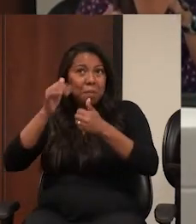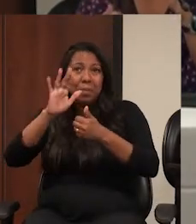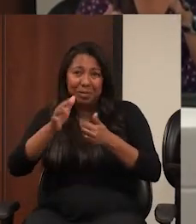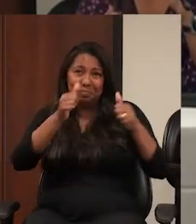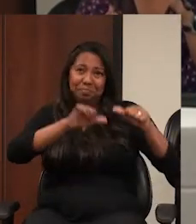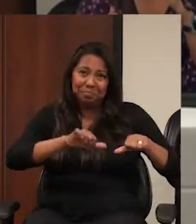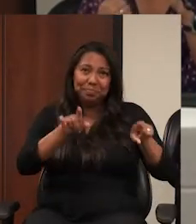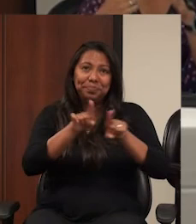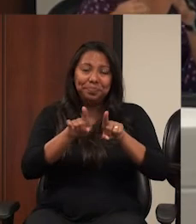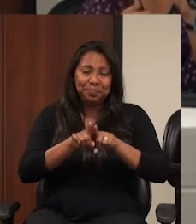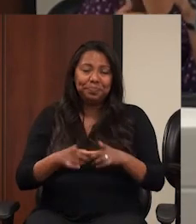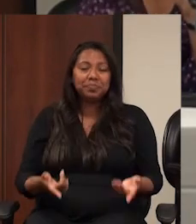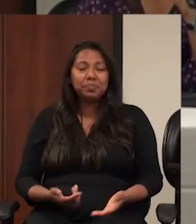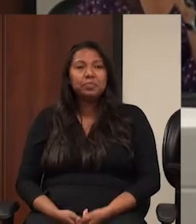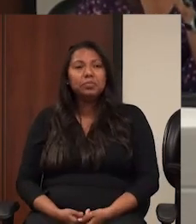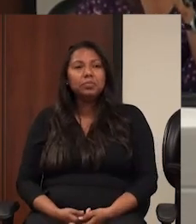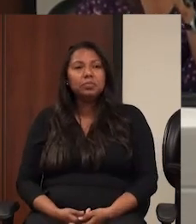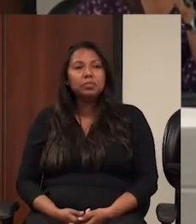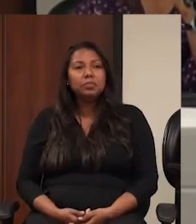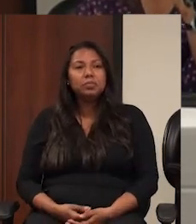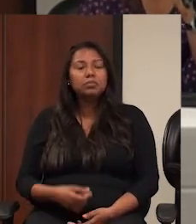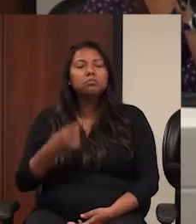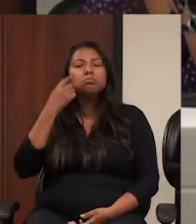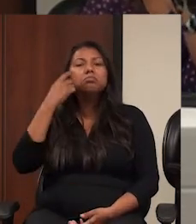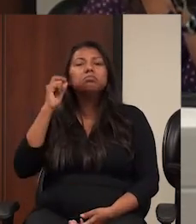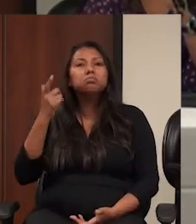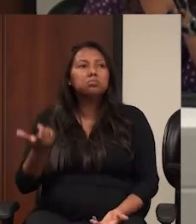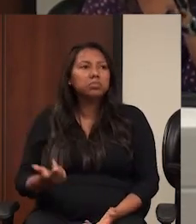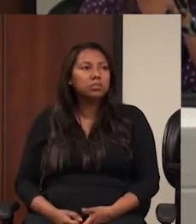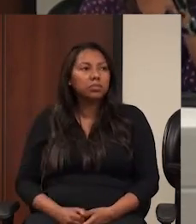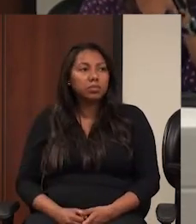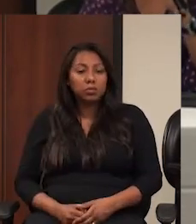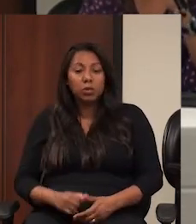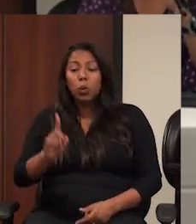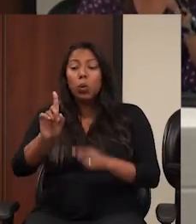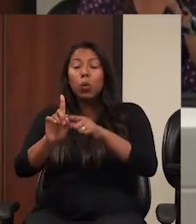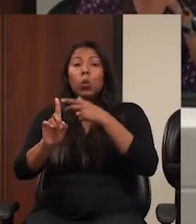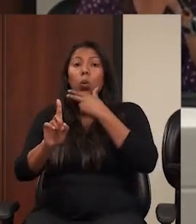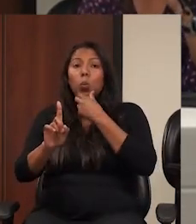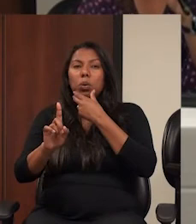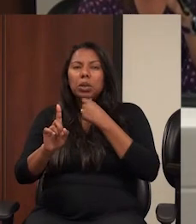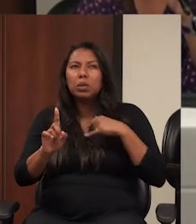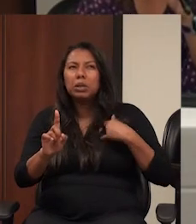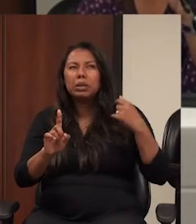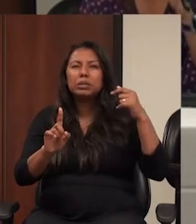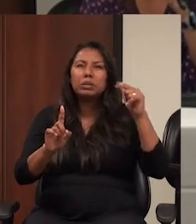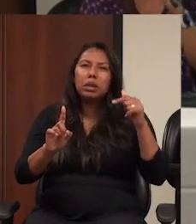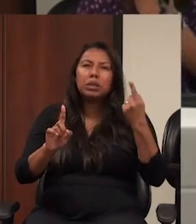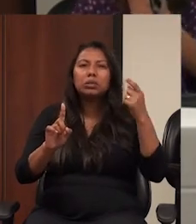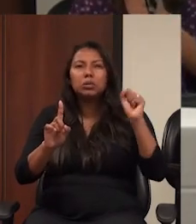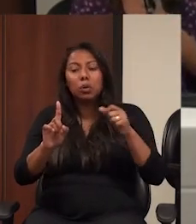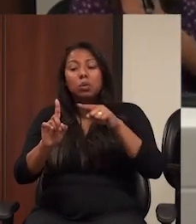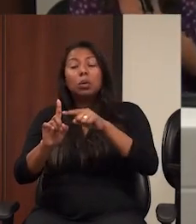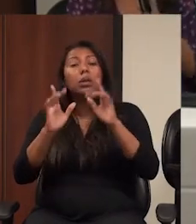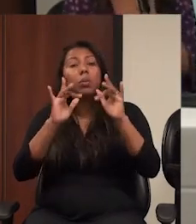também. Então, o que você pensa sobre isso? Não, o rapaz está com 17, 18 anos e ele quer ter